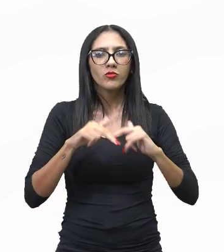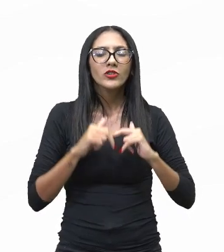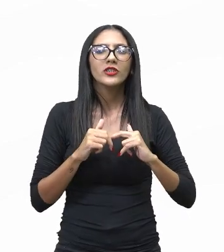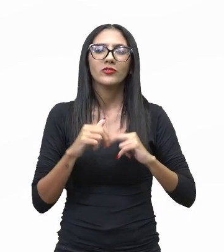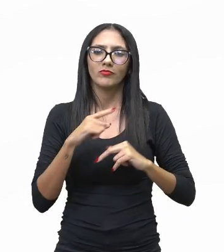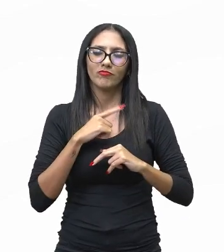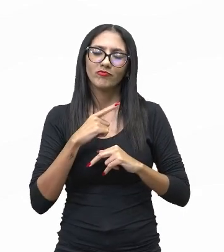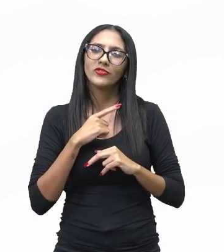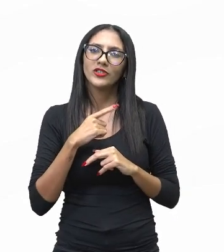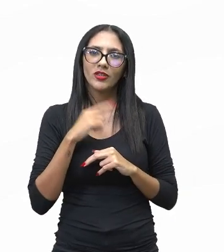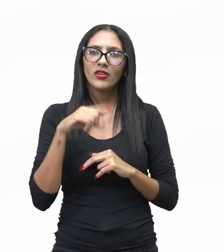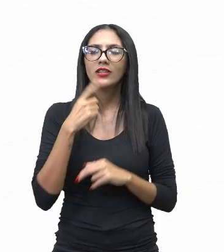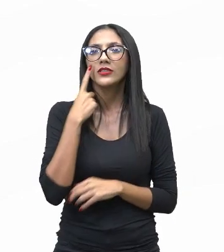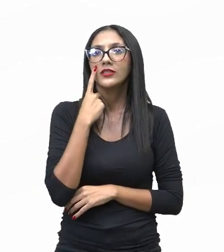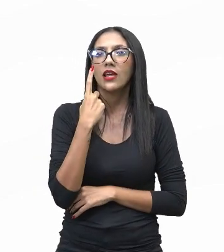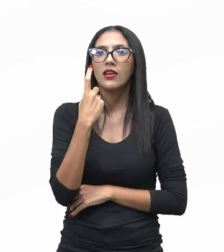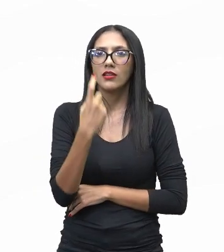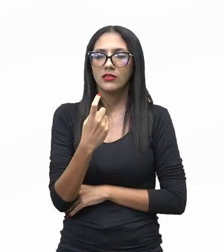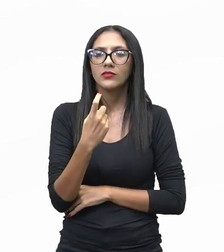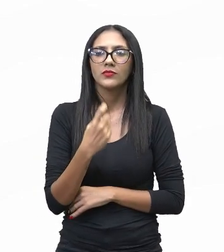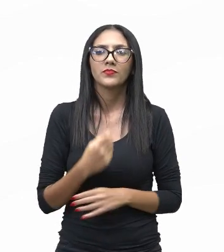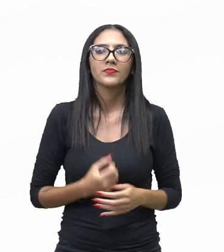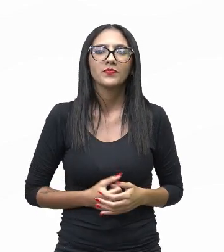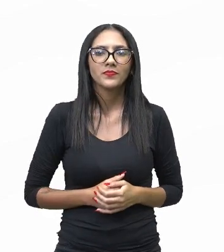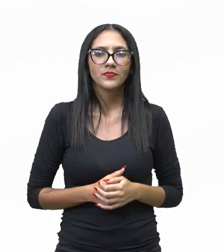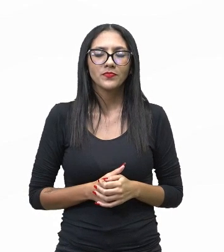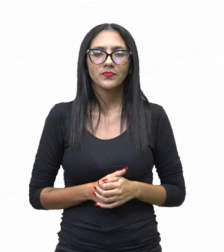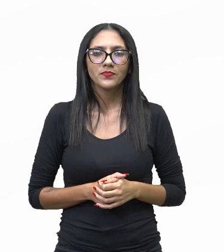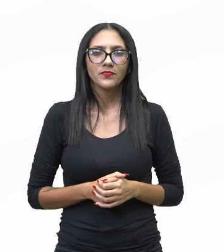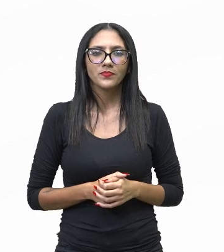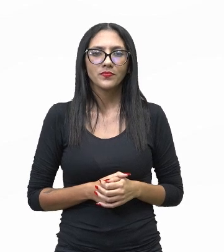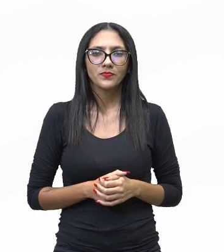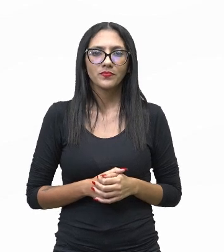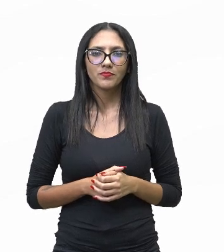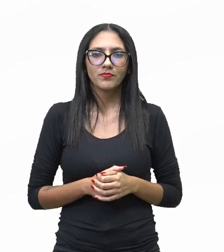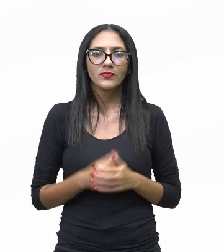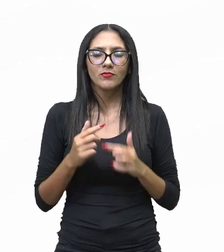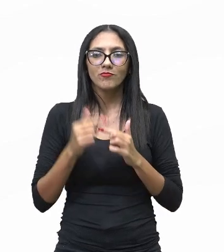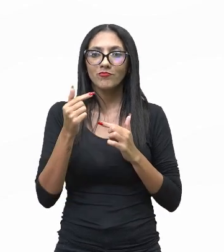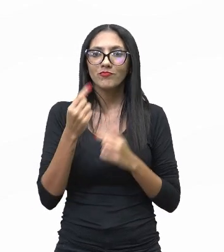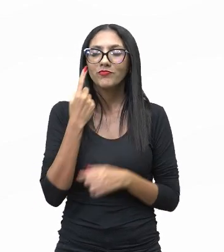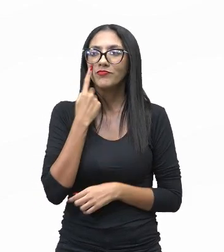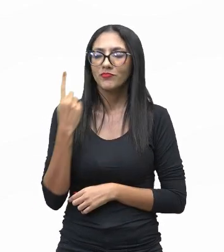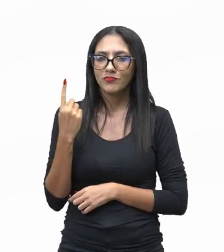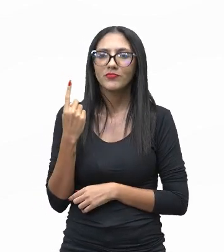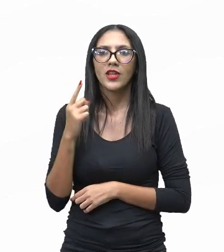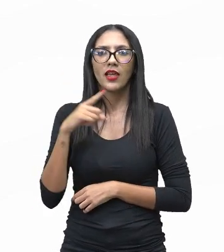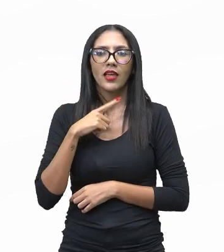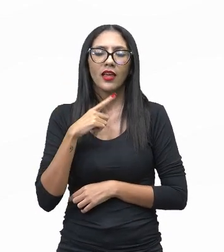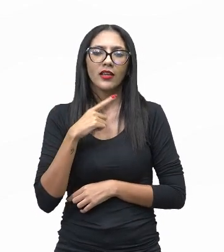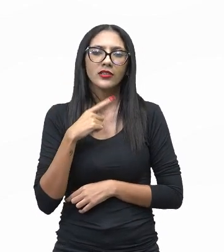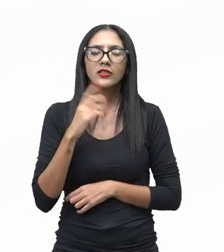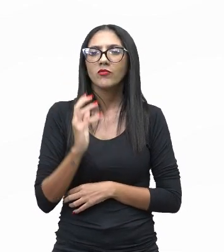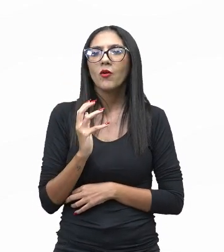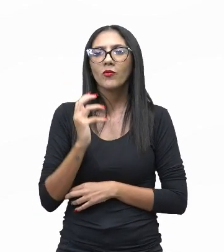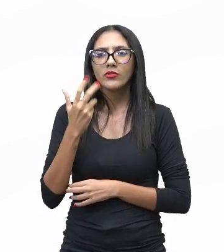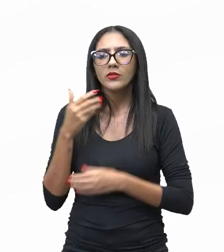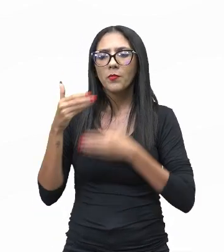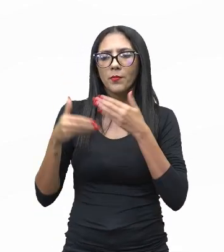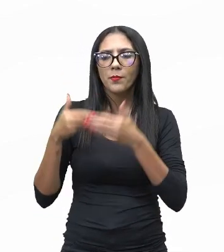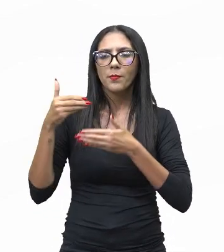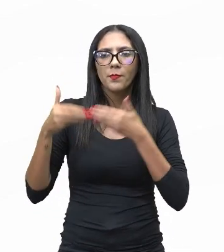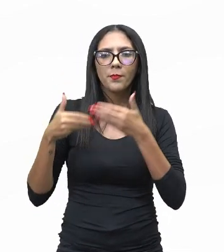de ocupação dessas áreas. Na próxima tela a gente vai ver, inclusive, né, na época que esse processo aí foi acontecendo,